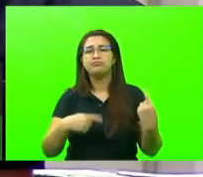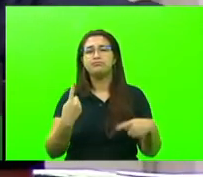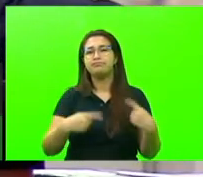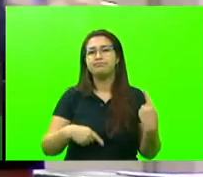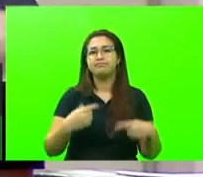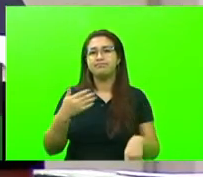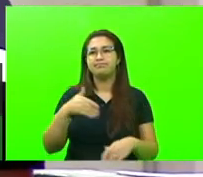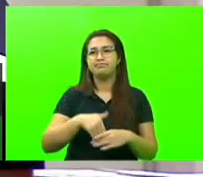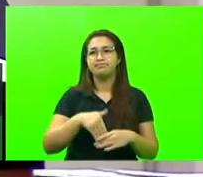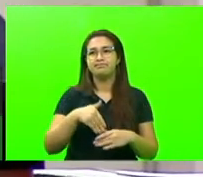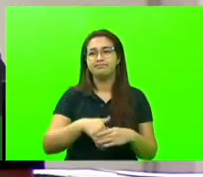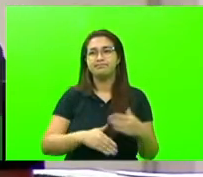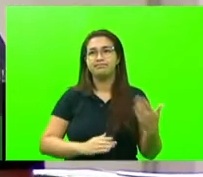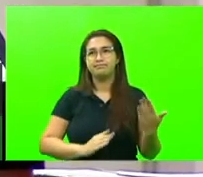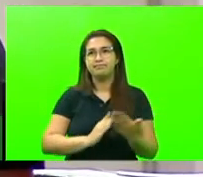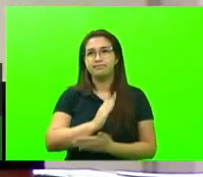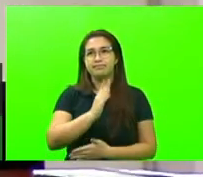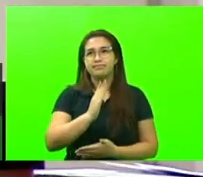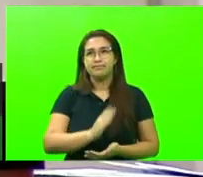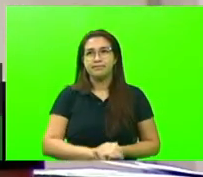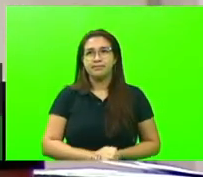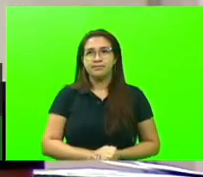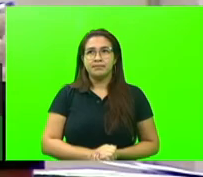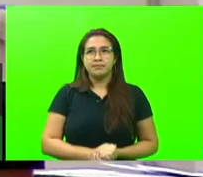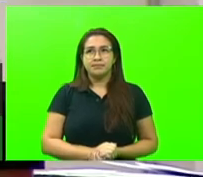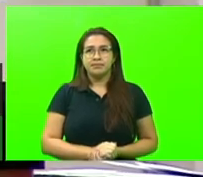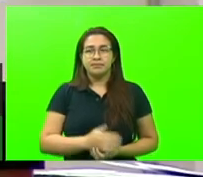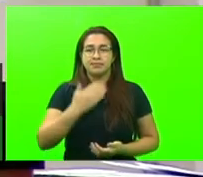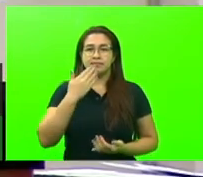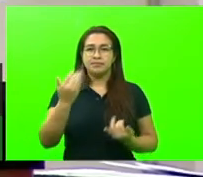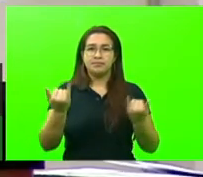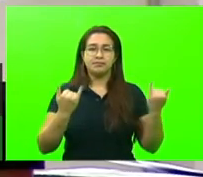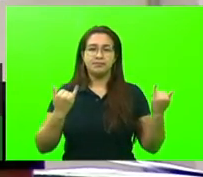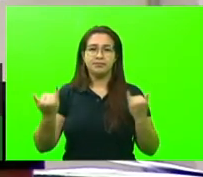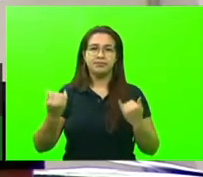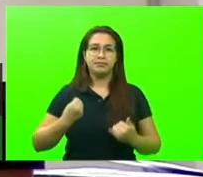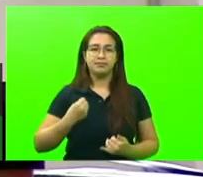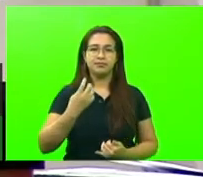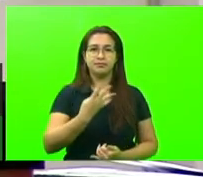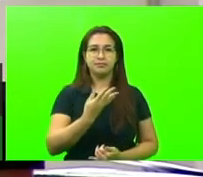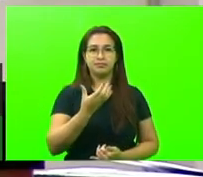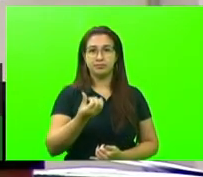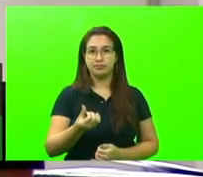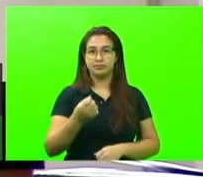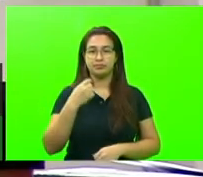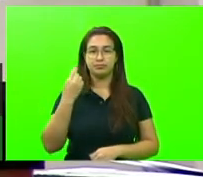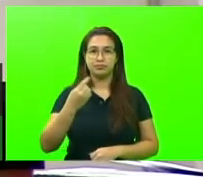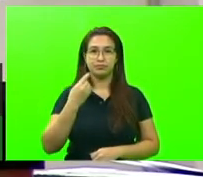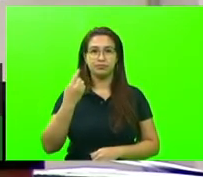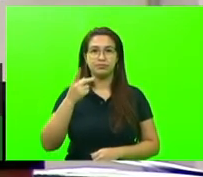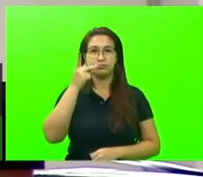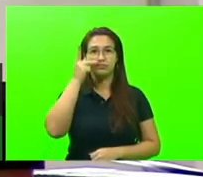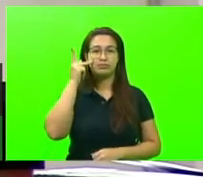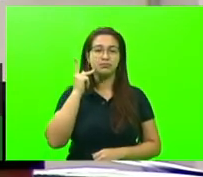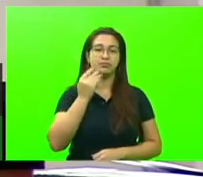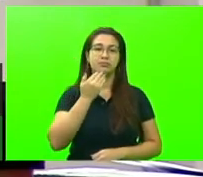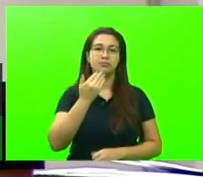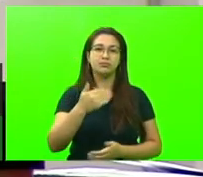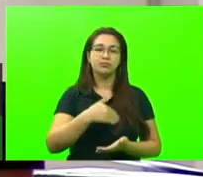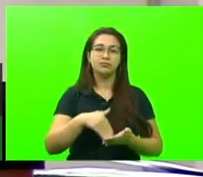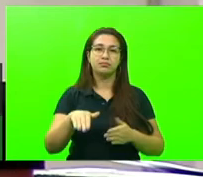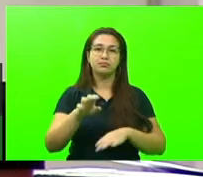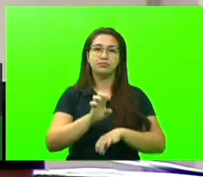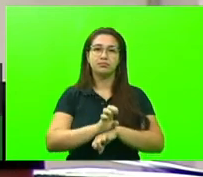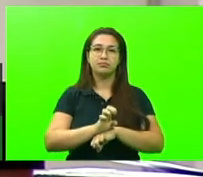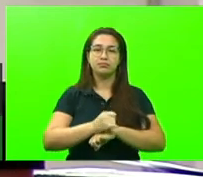Em votação? Aprovado. Pedido de informação 46, deputado Celso Zucchi, solicitando ao secretário de